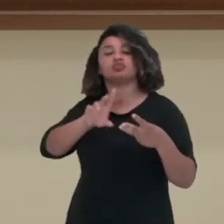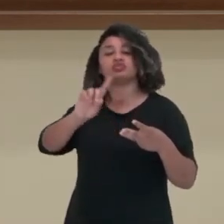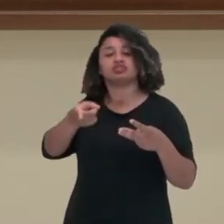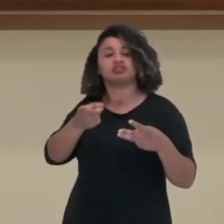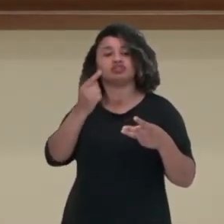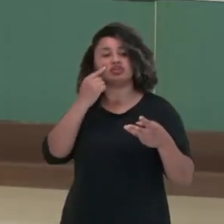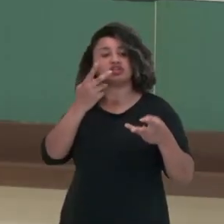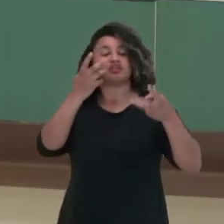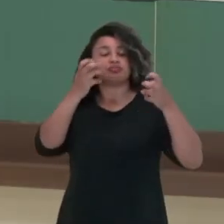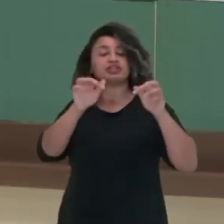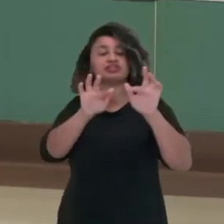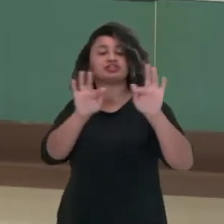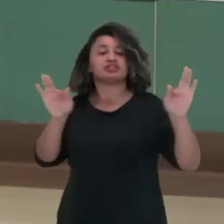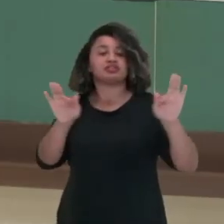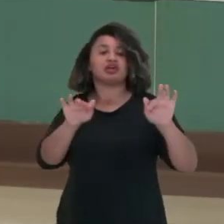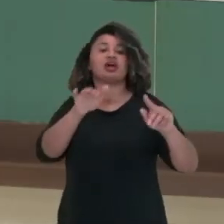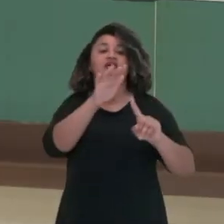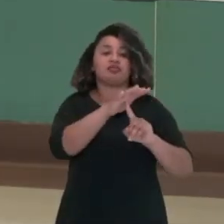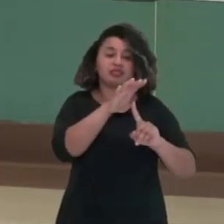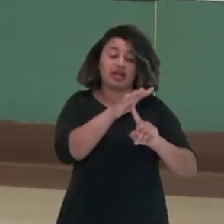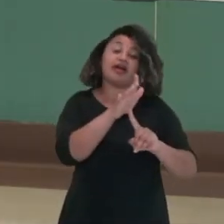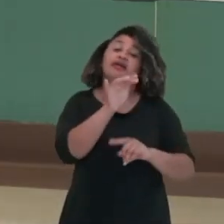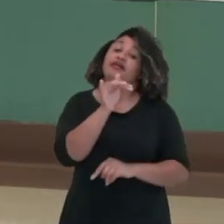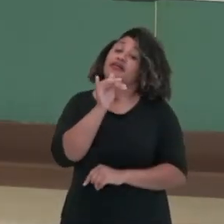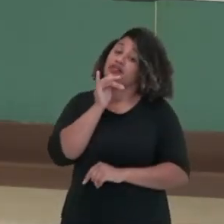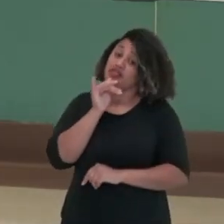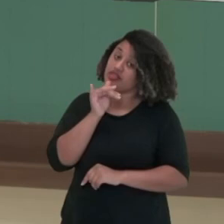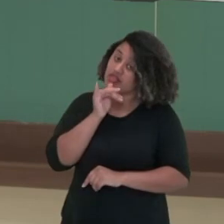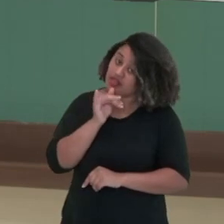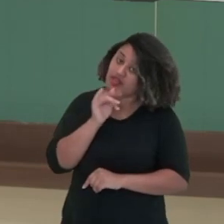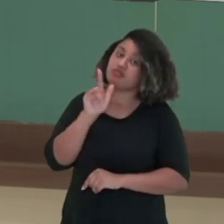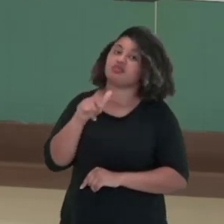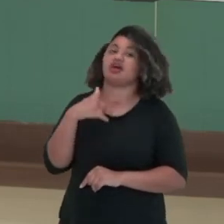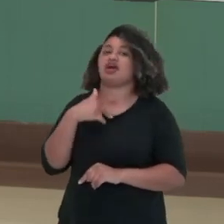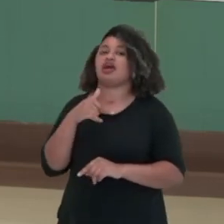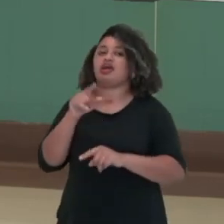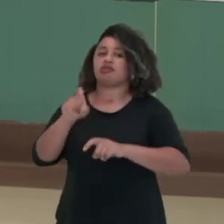Olha aqui como fica. O Paraná, por exemplo, é um grande